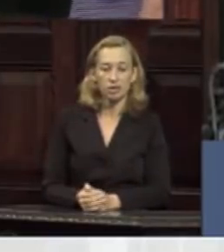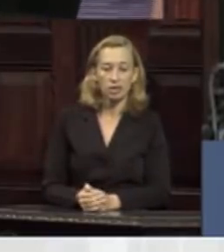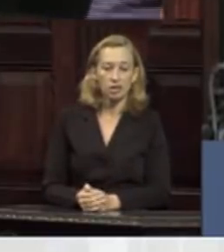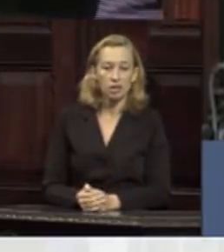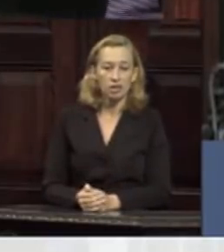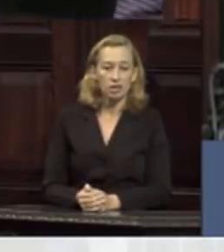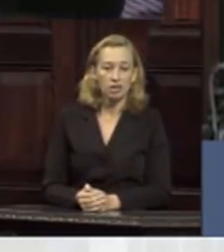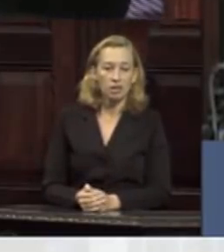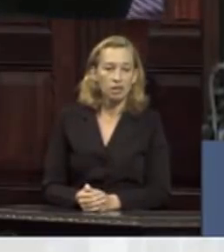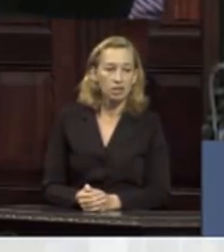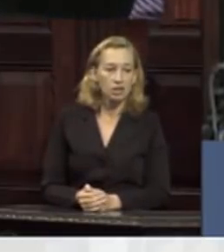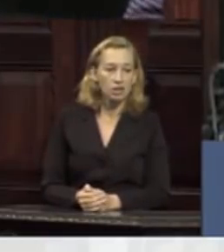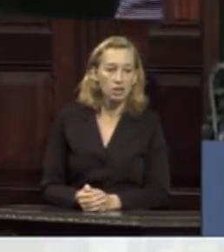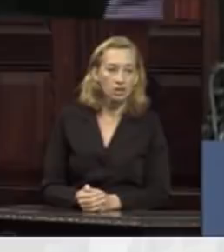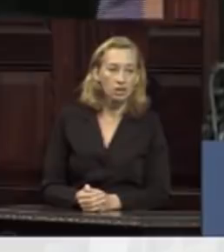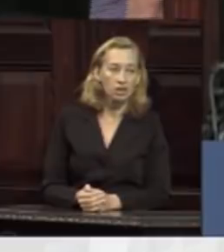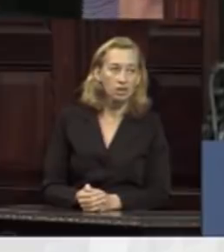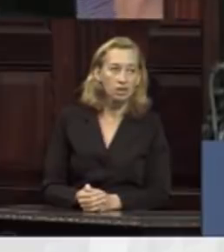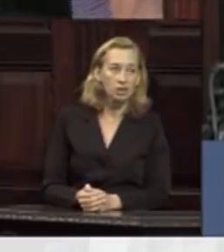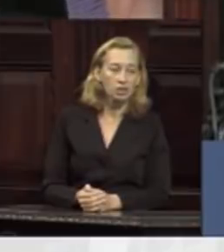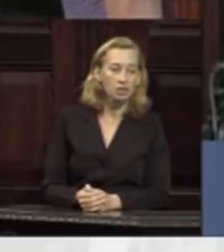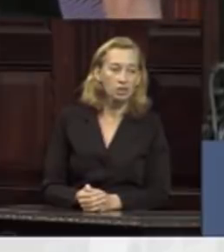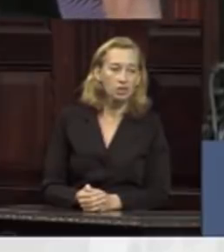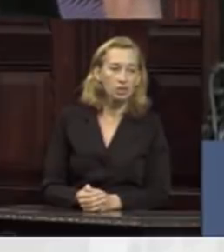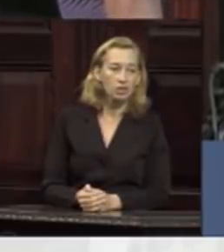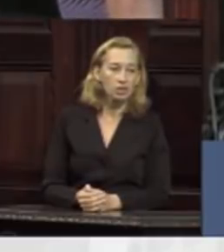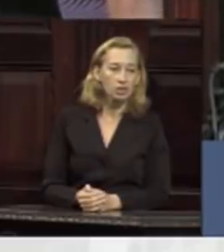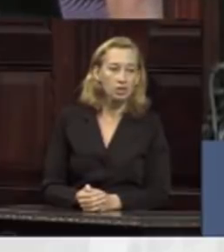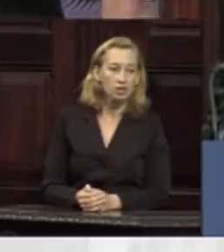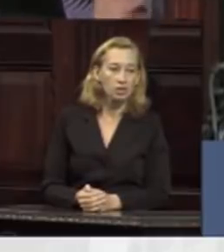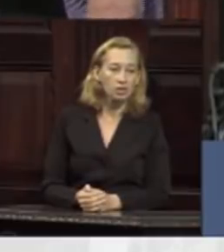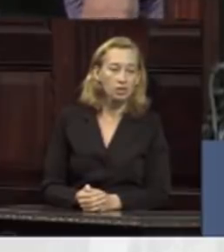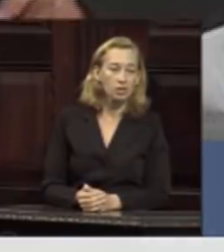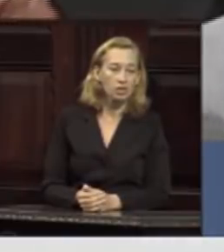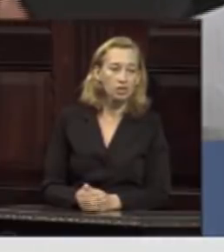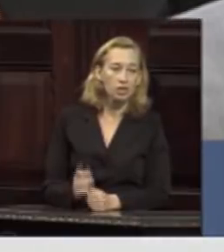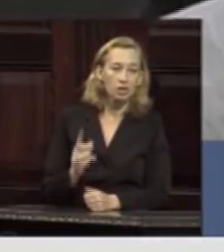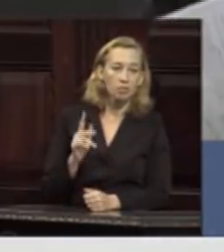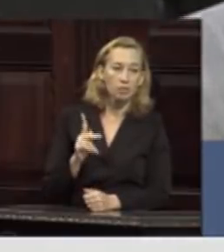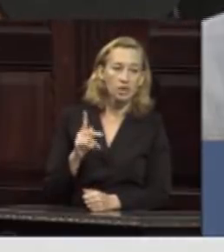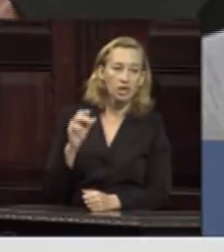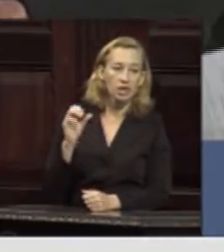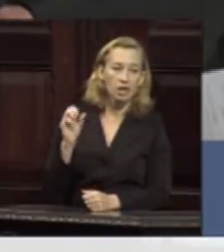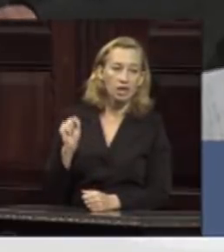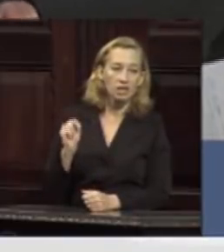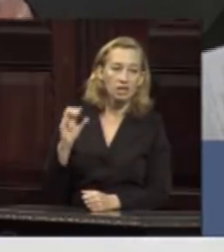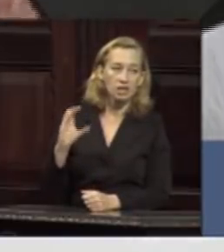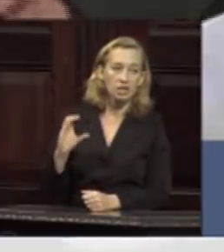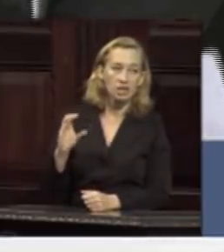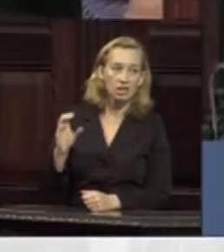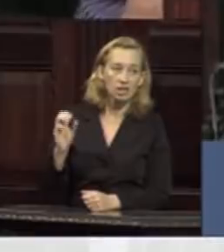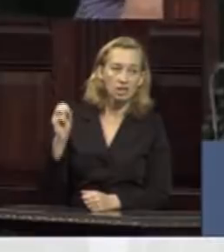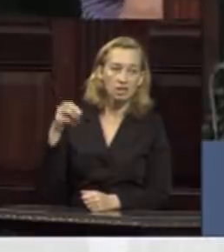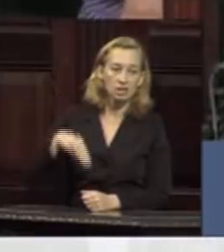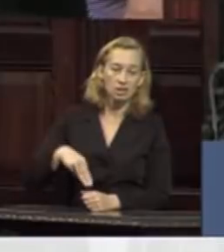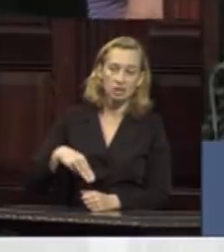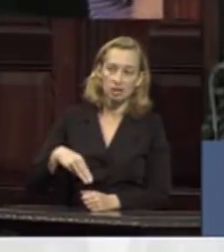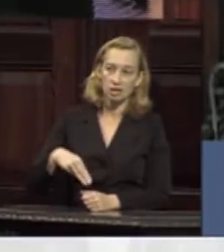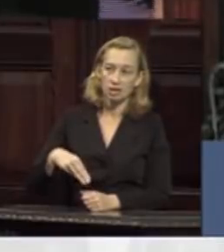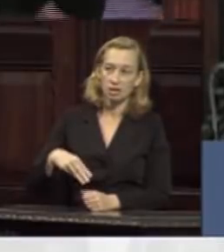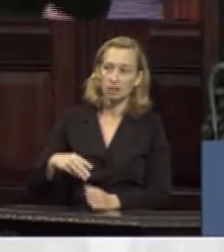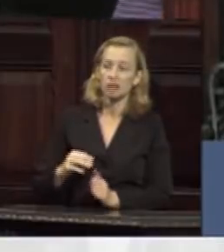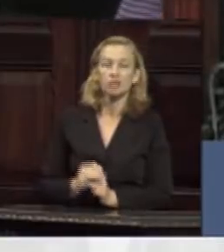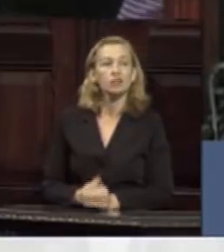Vai encaminhar a votação para o PSC, presidente. Deputado Márcio Pacheco. O PSC quer encaminhar a votação sim, pela aprovação da